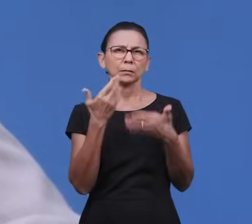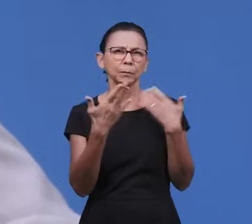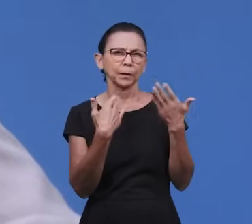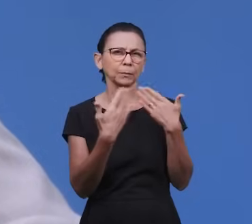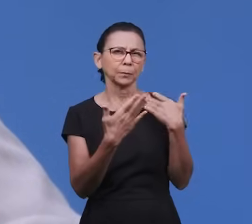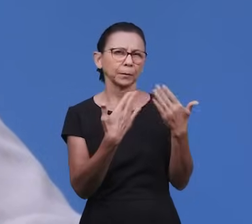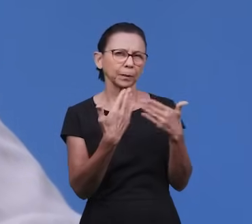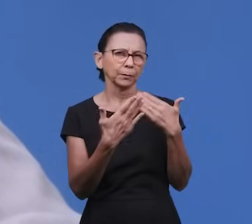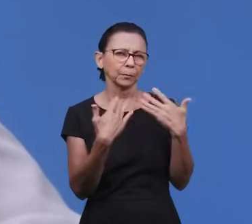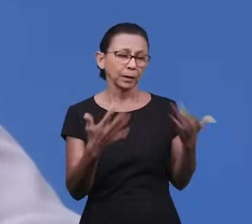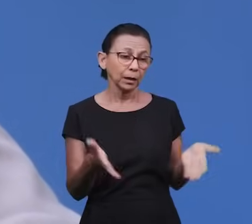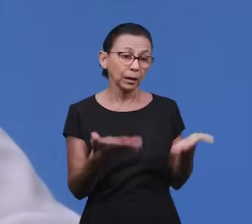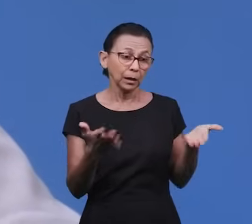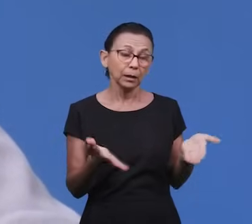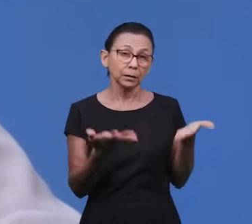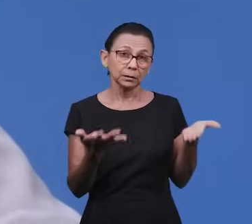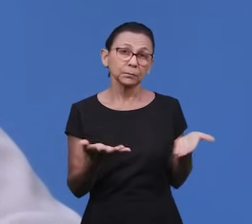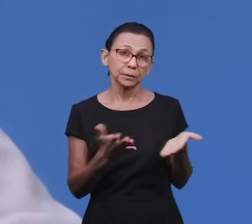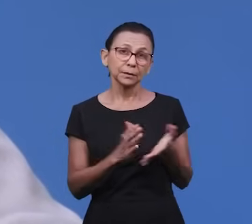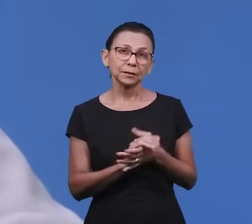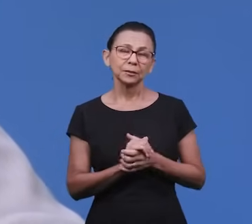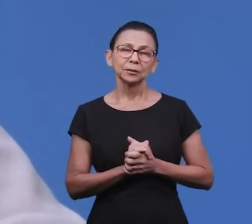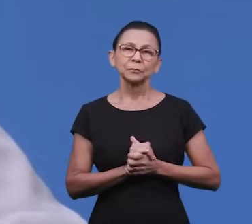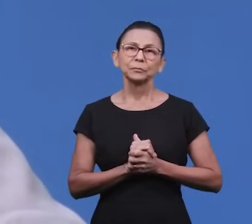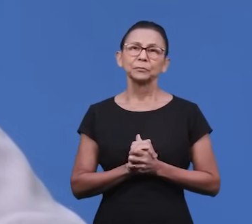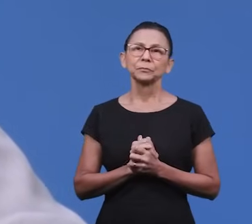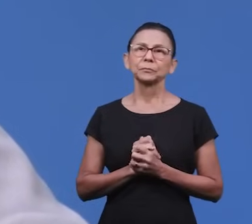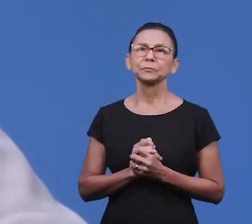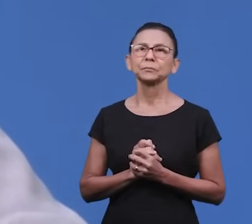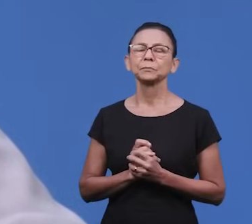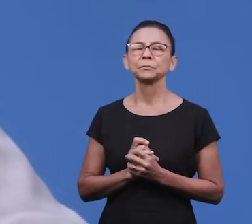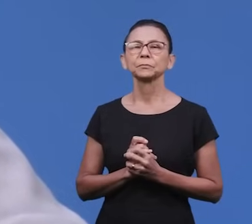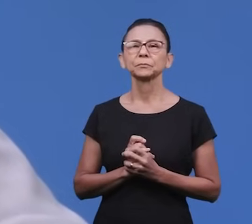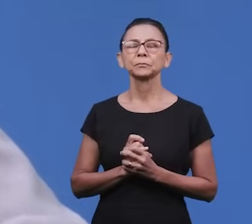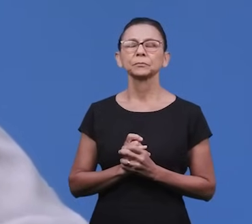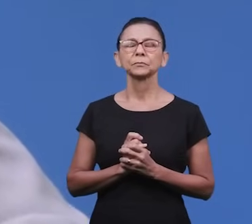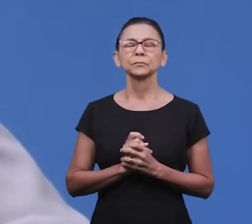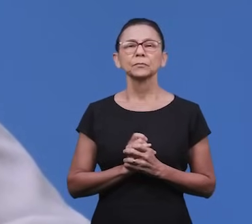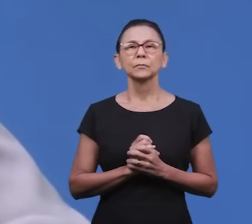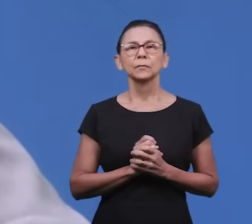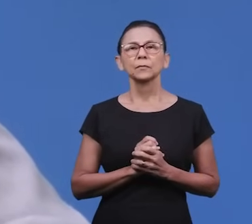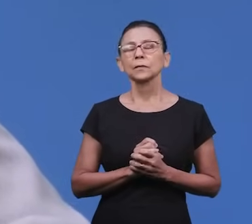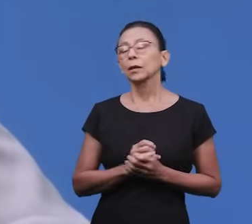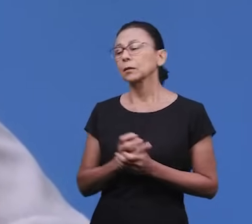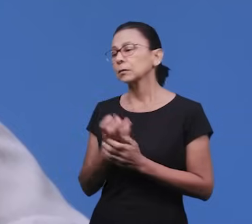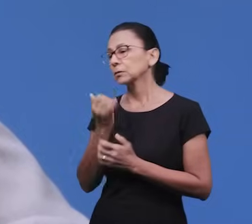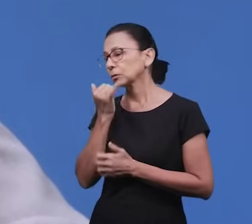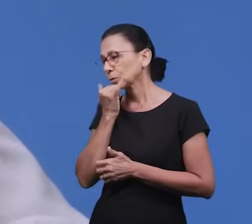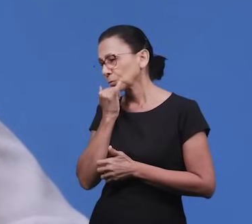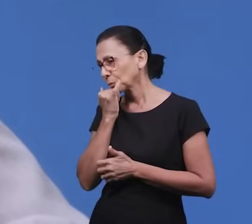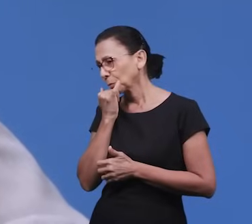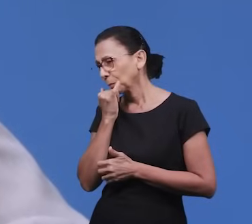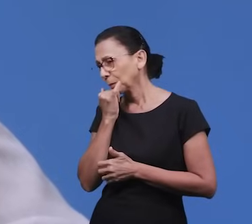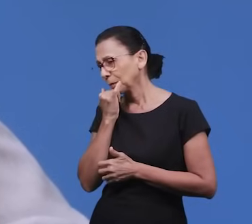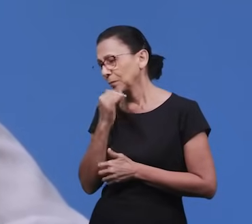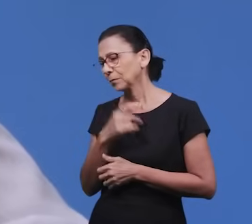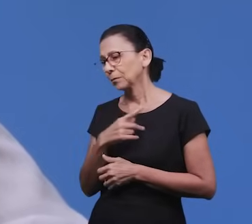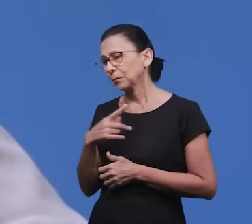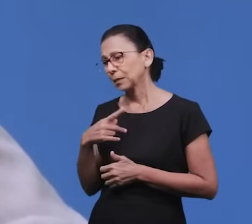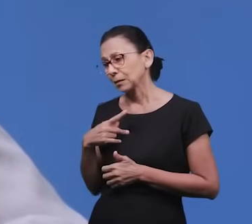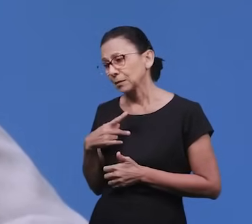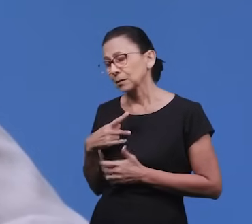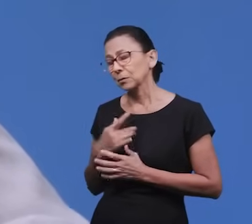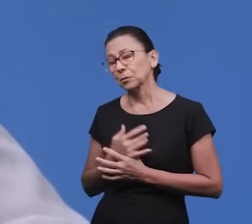você ouça, né? E também dê uma palavra de ânimo, né? É aquela experiência que nós trazemos, né, na nossa caminhada. Aí ela falou assim: senhor,